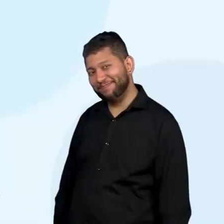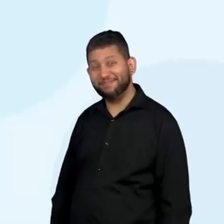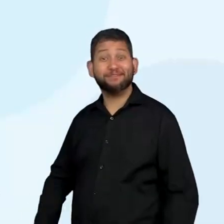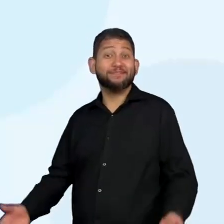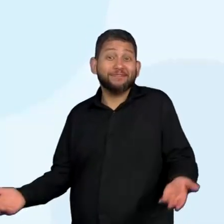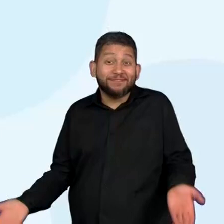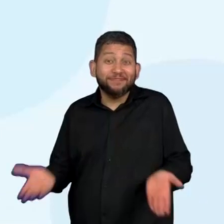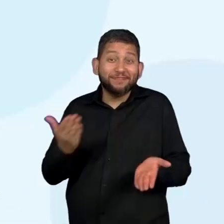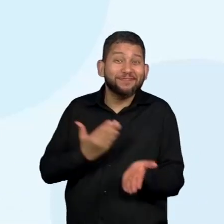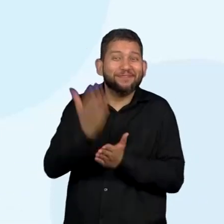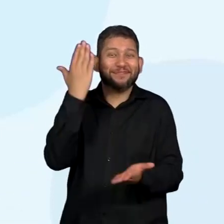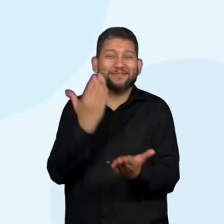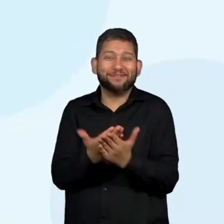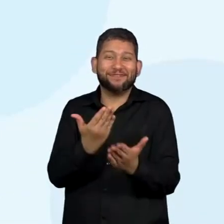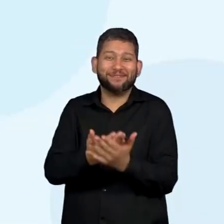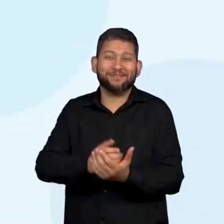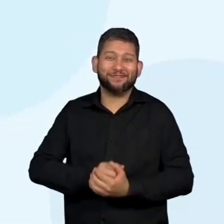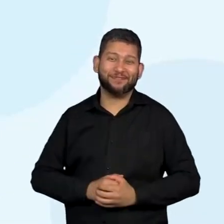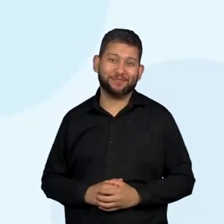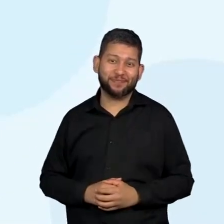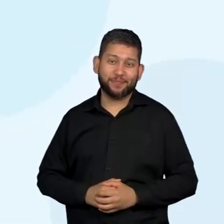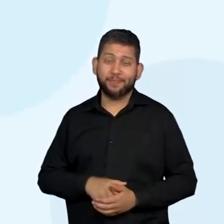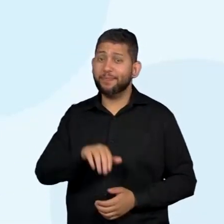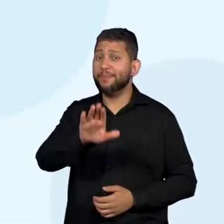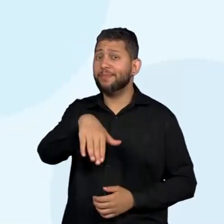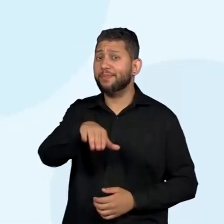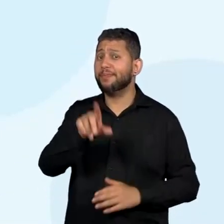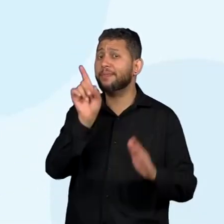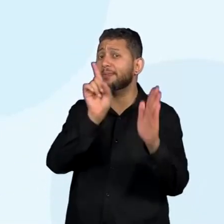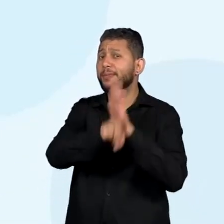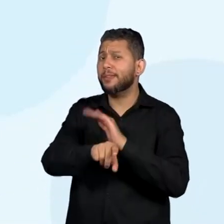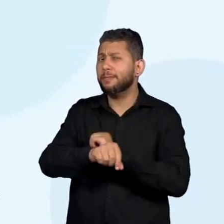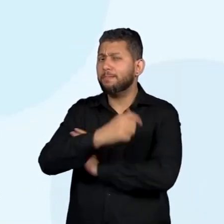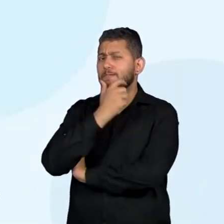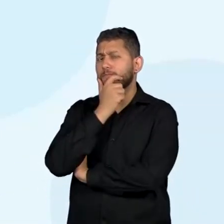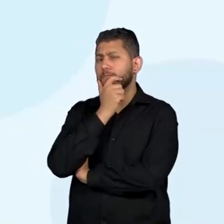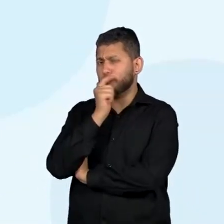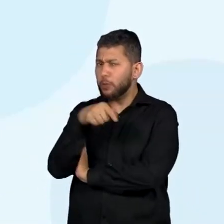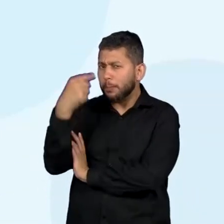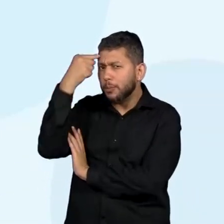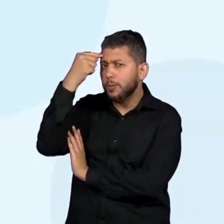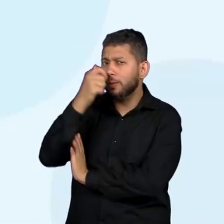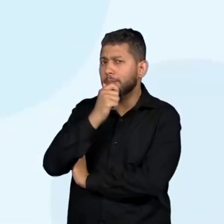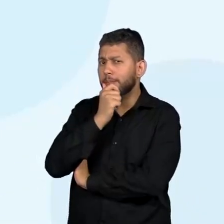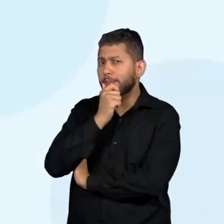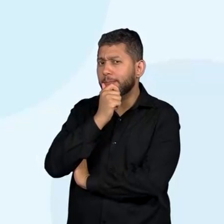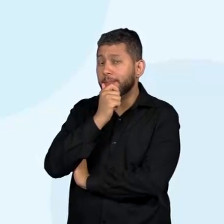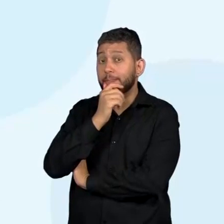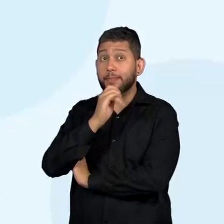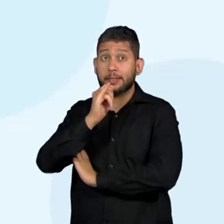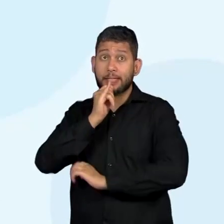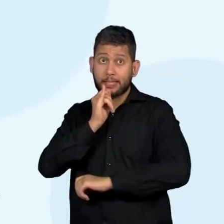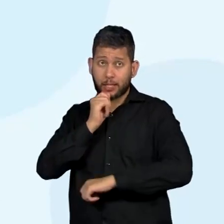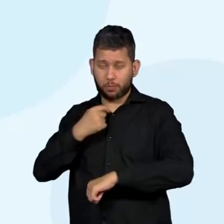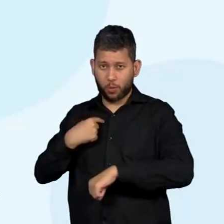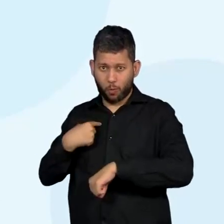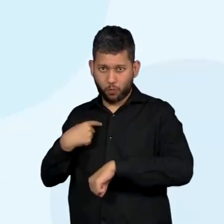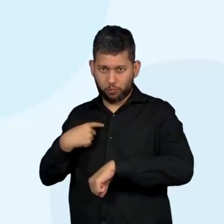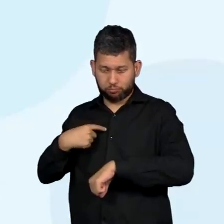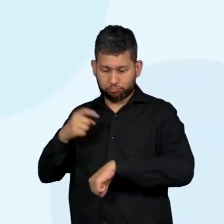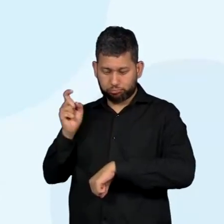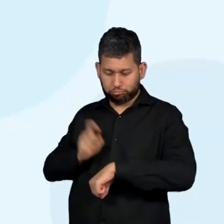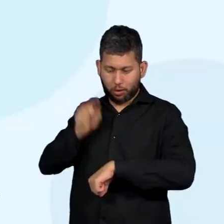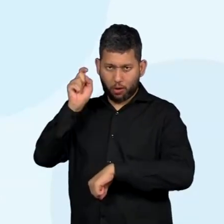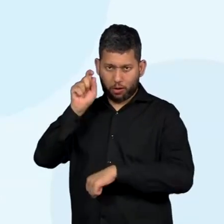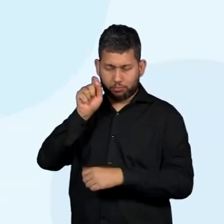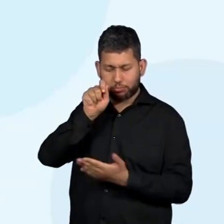Para começo de conversa, você já parou para pensar na hora que temos